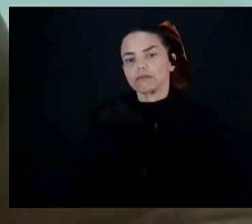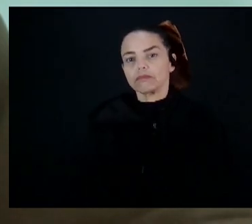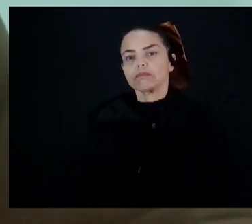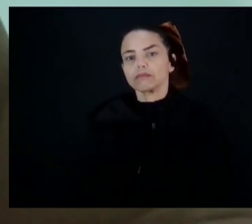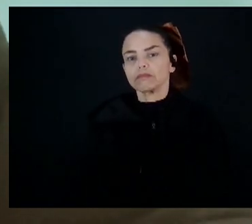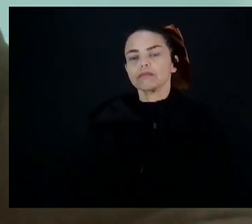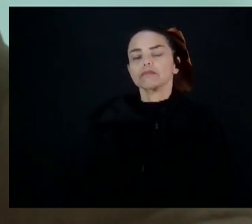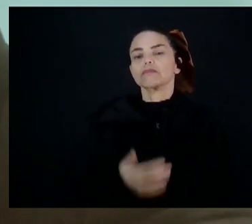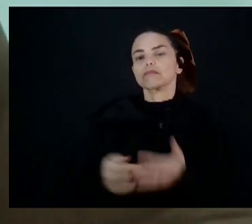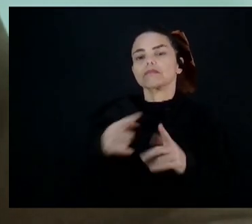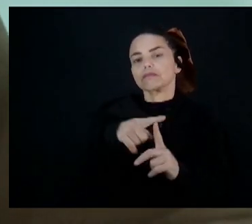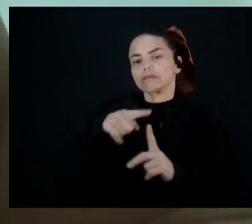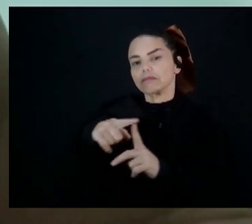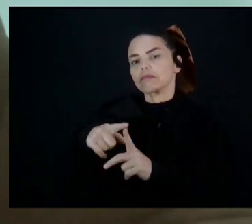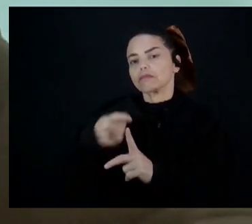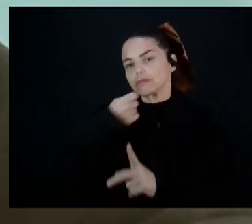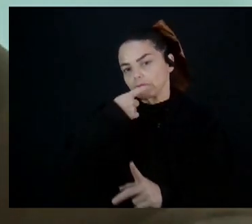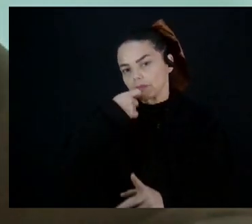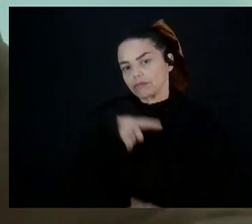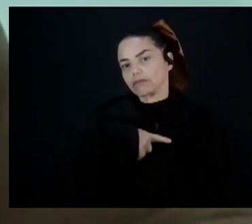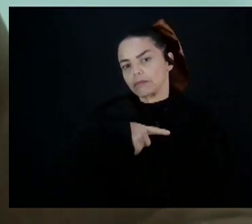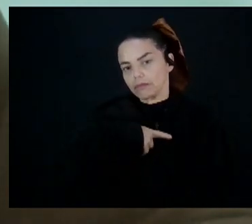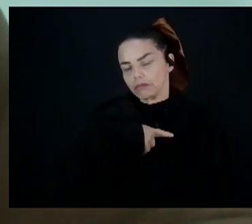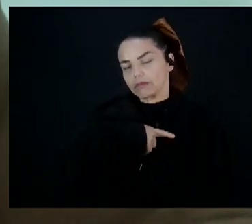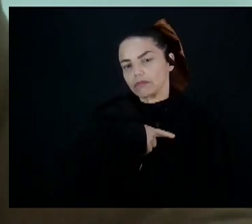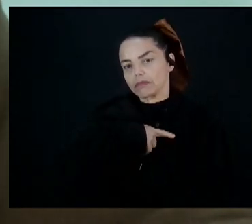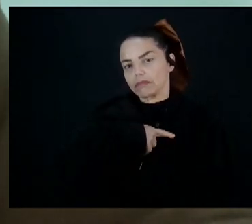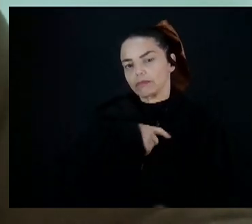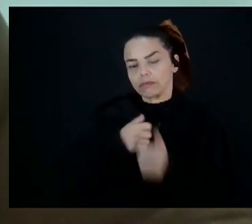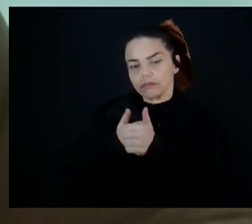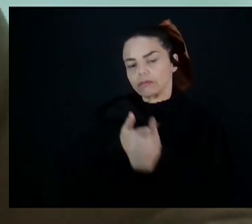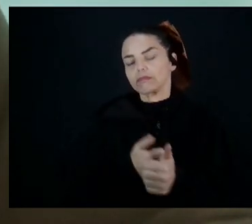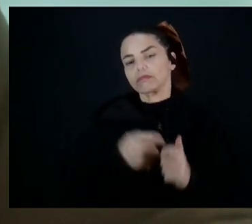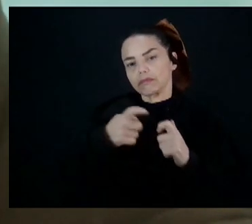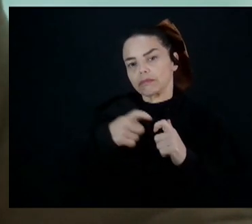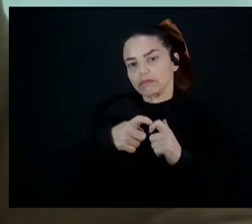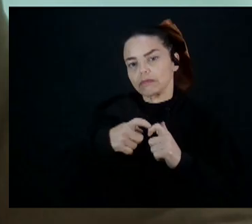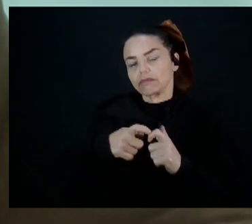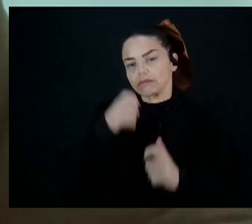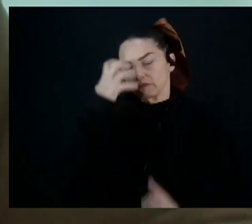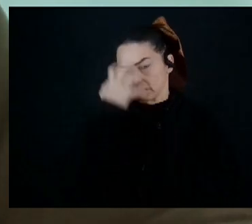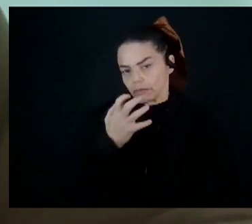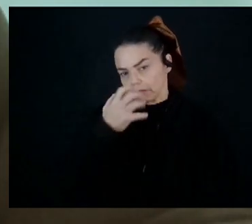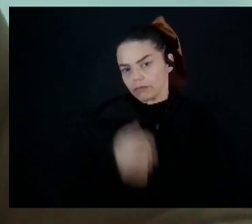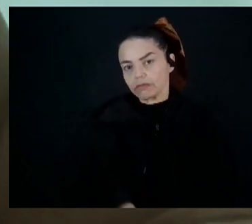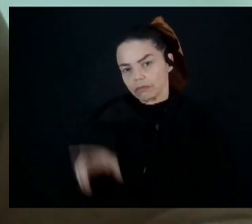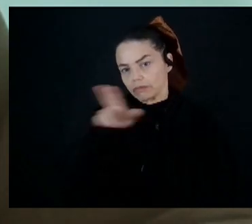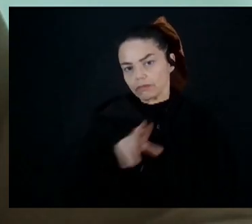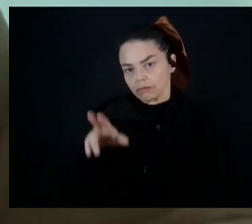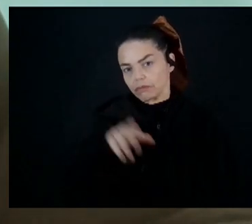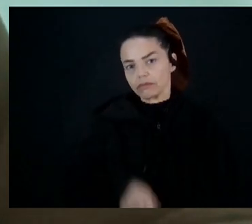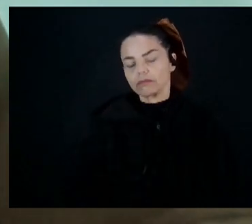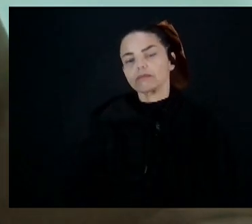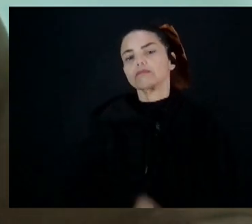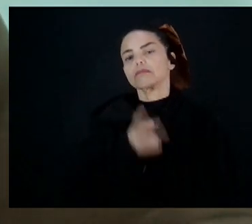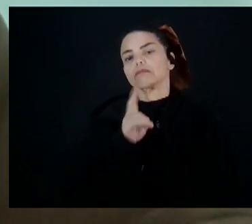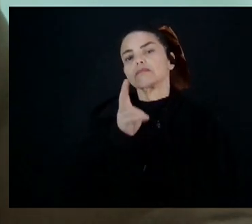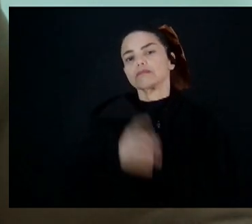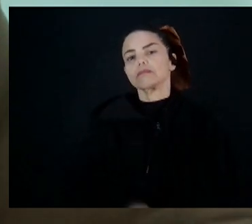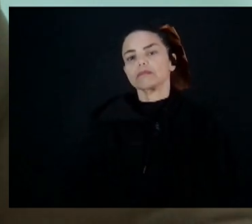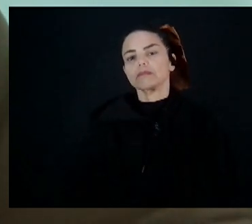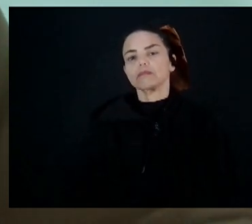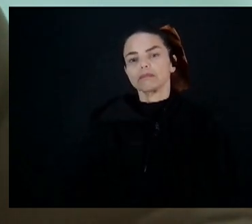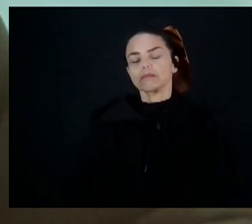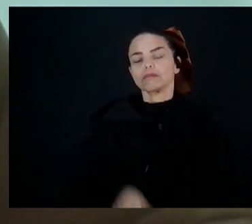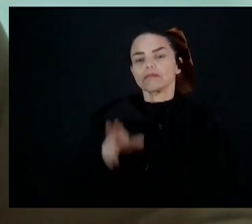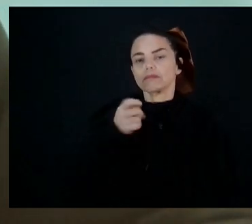tipo de medicamento tem que ter um acompanhamento muito sério no sentido de utilização. Toda vez que você passa a fazer uso por